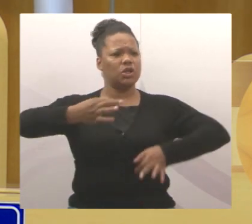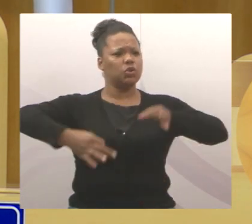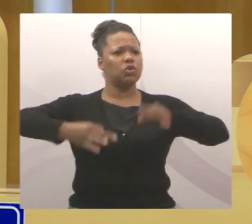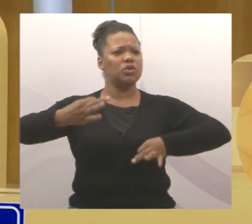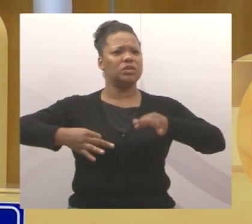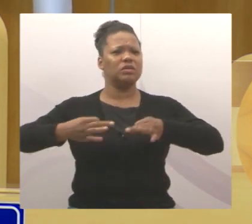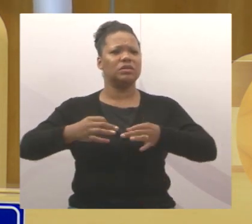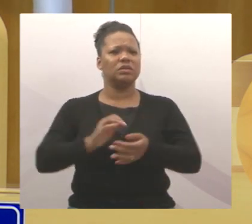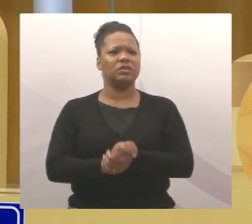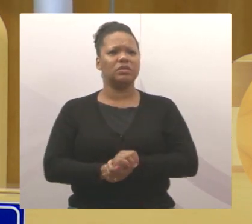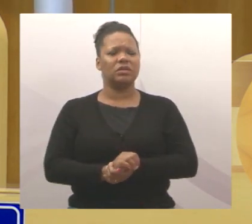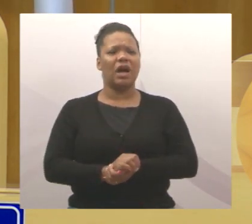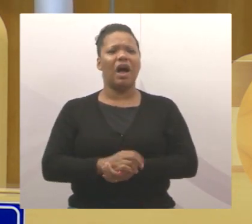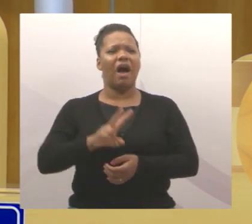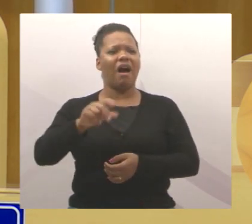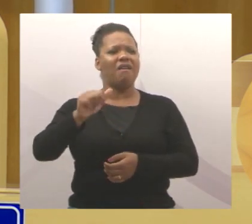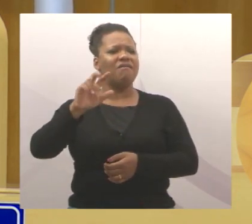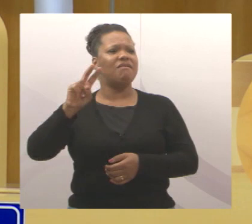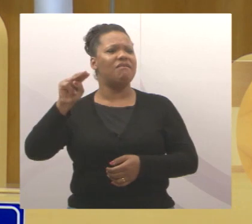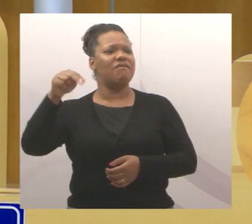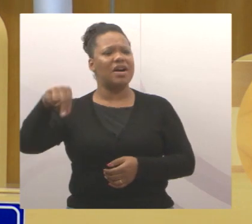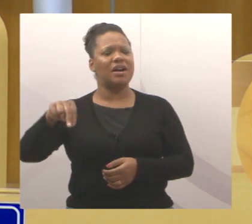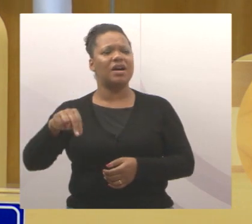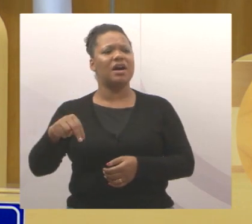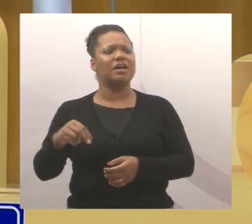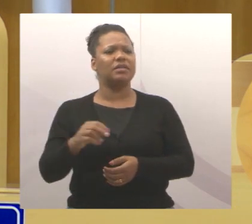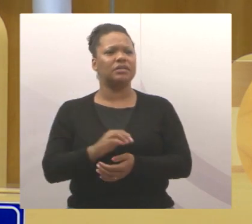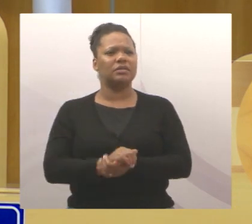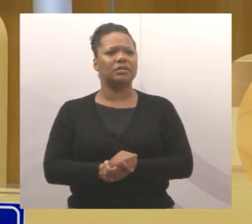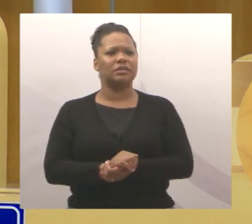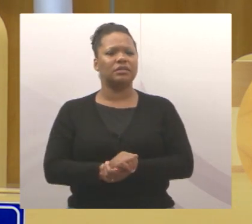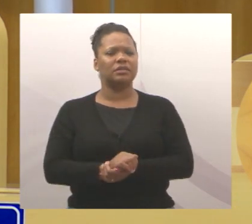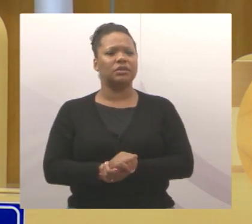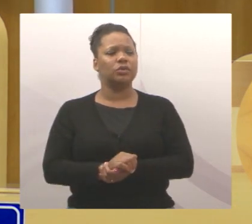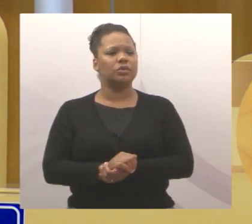para fazer a Avan realidade, no dia